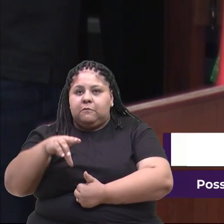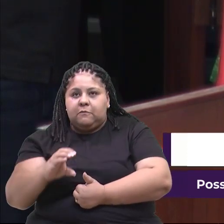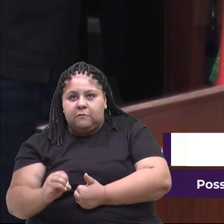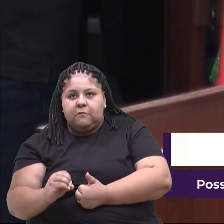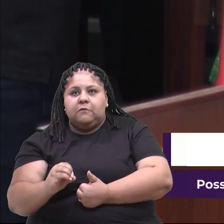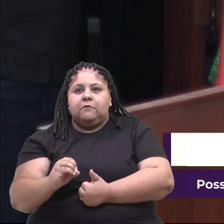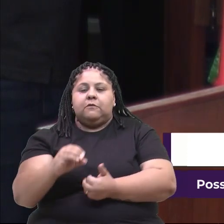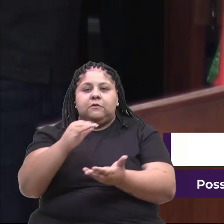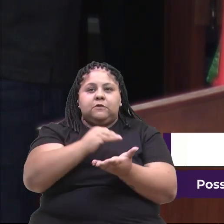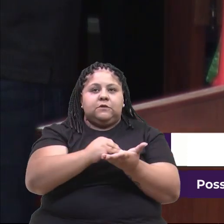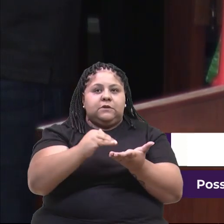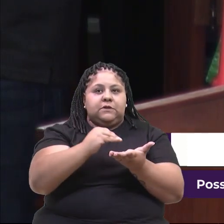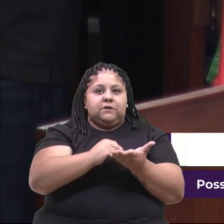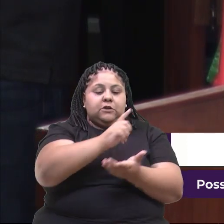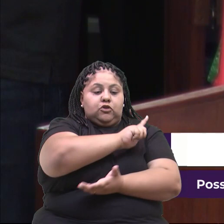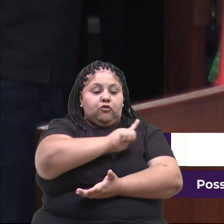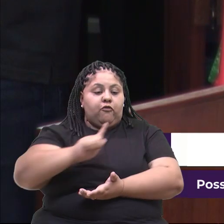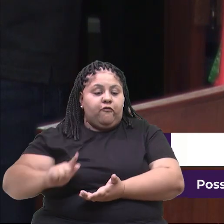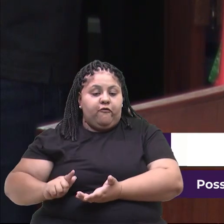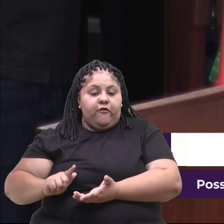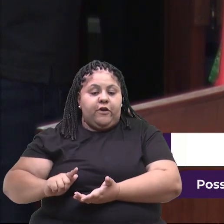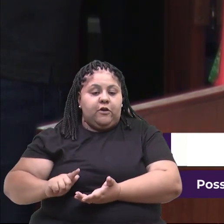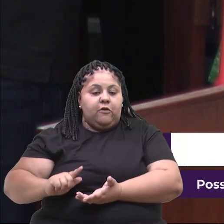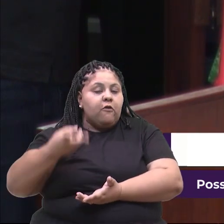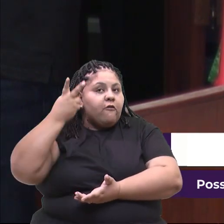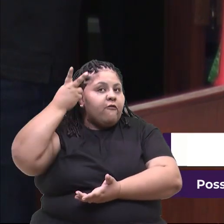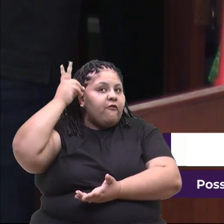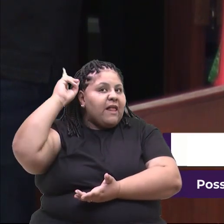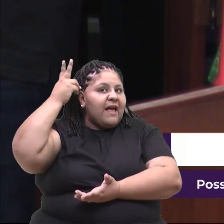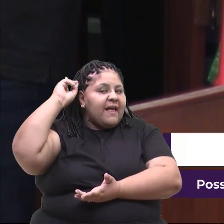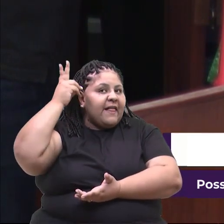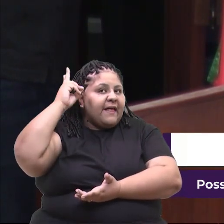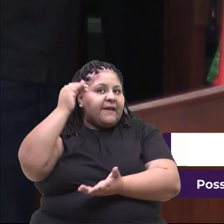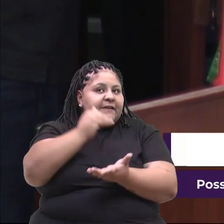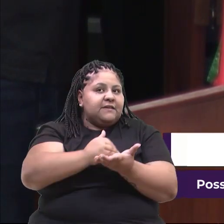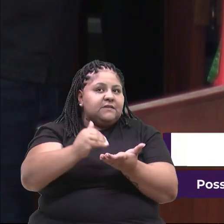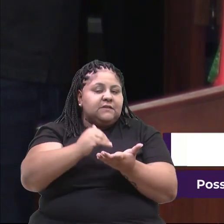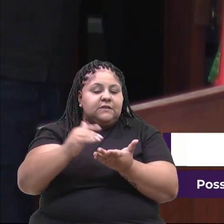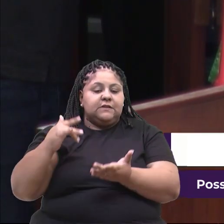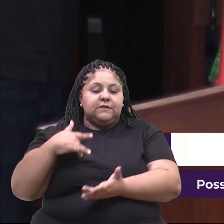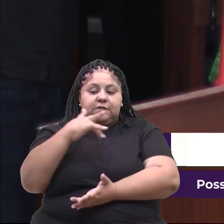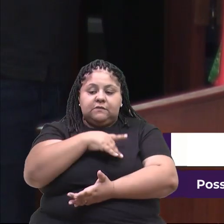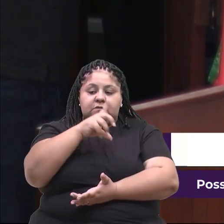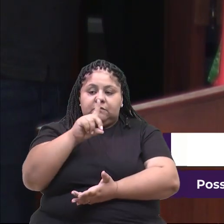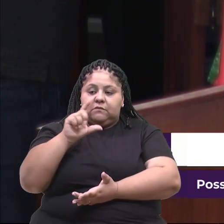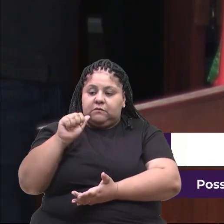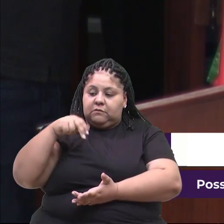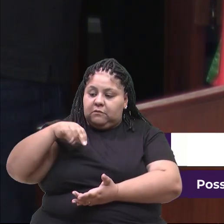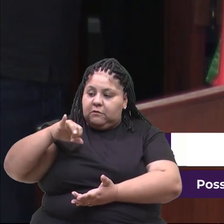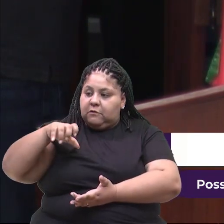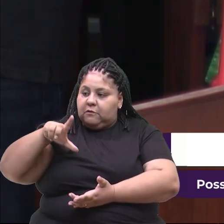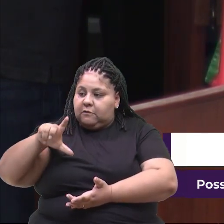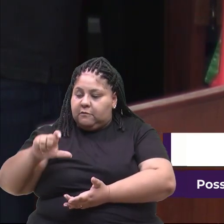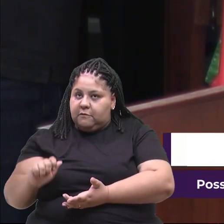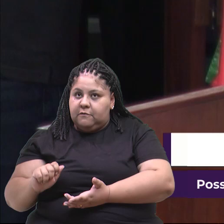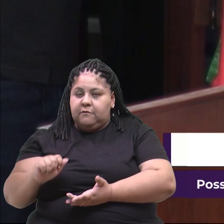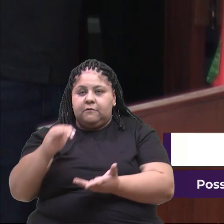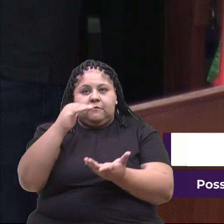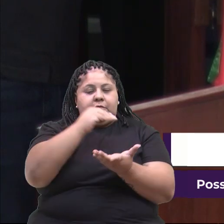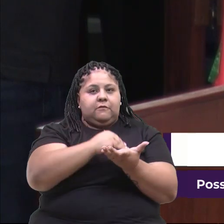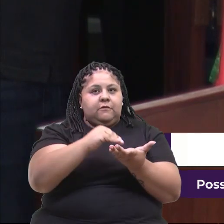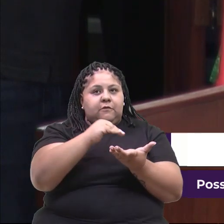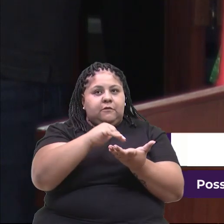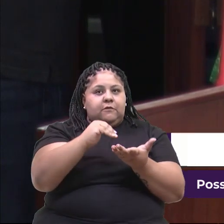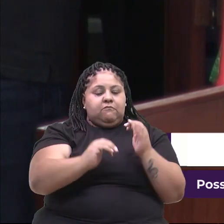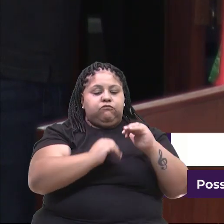governo Flávio Cassina, secretária de saúde Daniela Meneguzzi, secretário municipal de